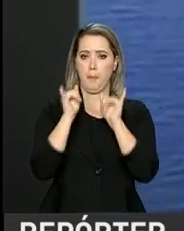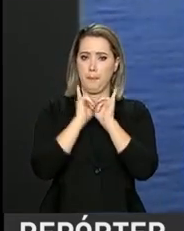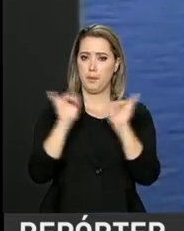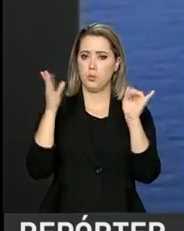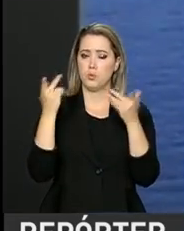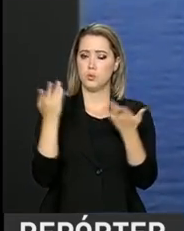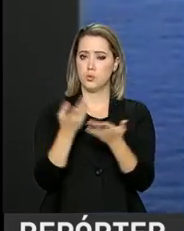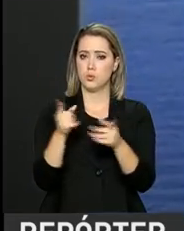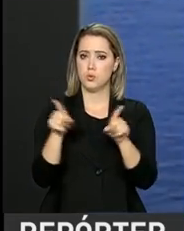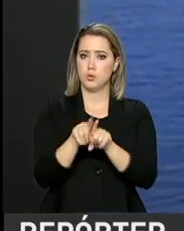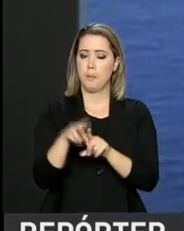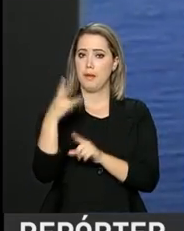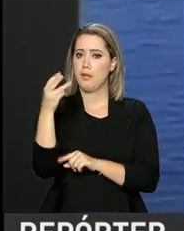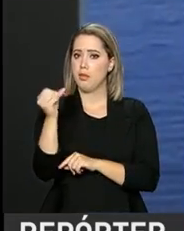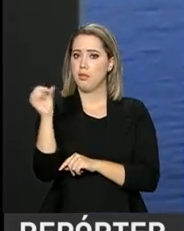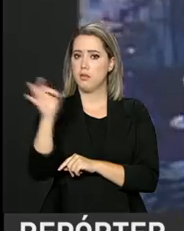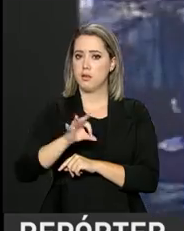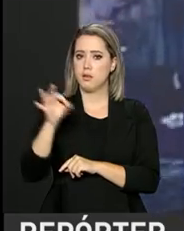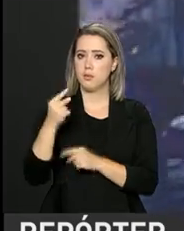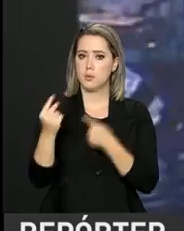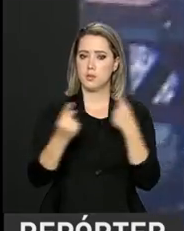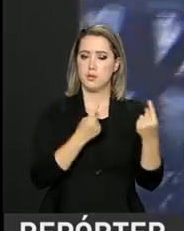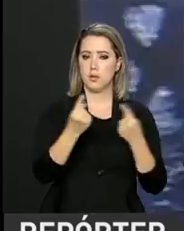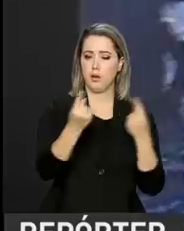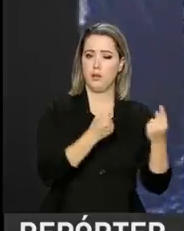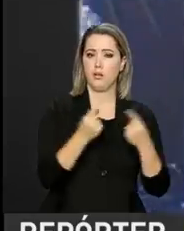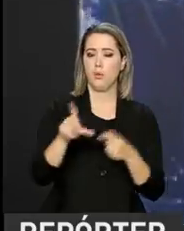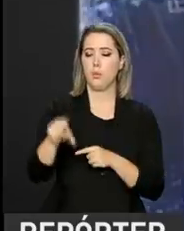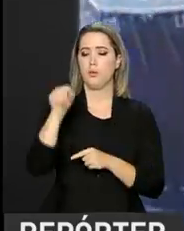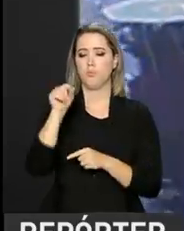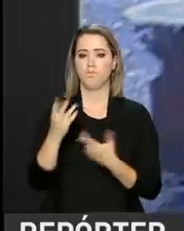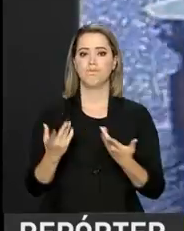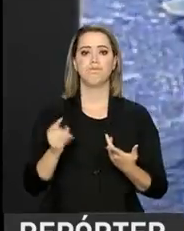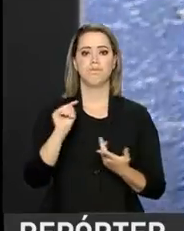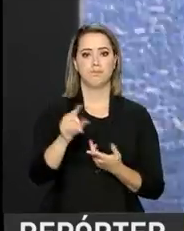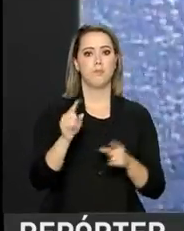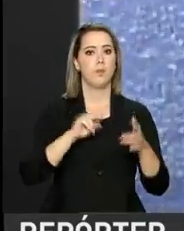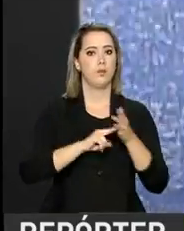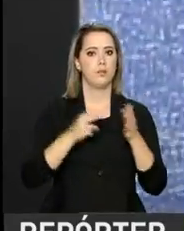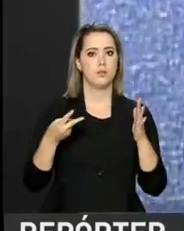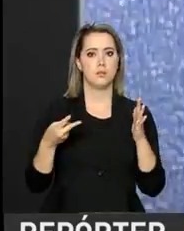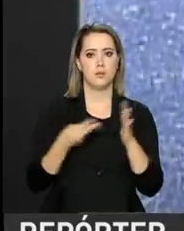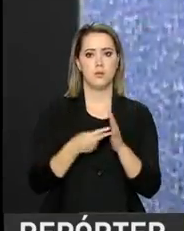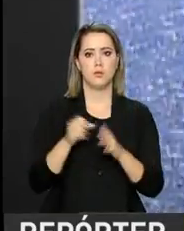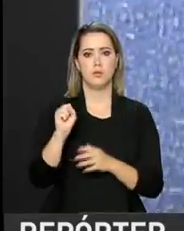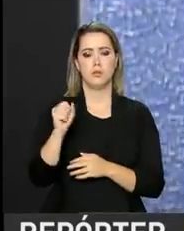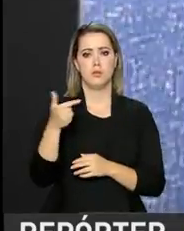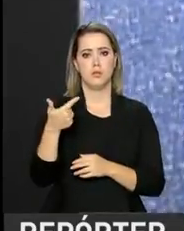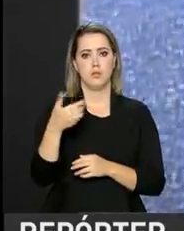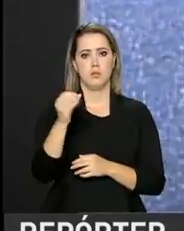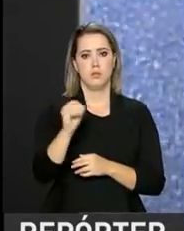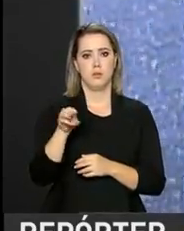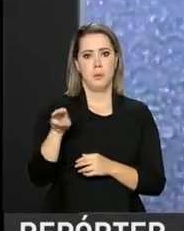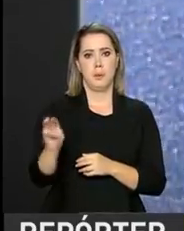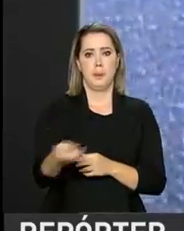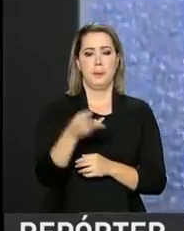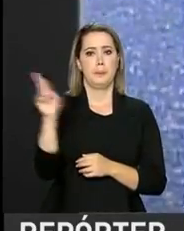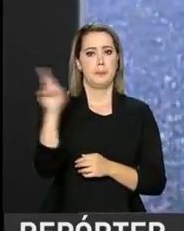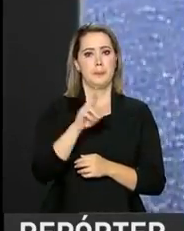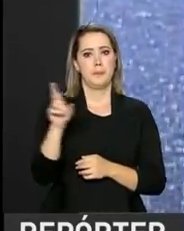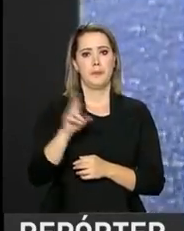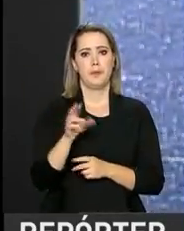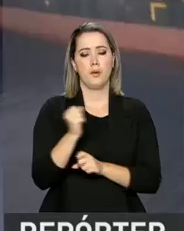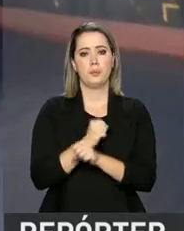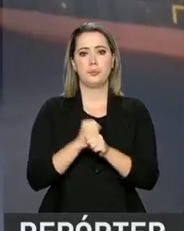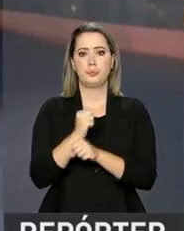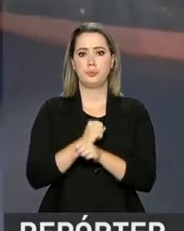participação de 30% em cada uma das rodadas O que significa uma Estimativa de R 810 milhões